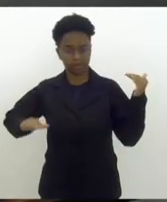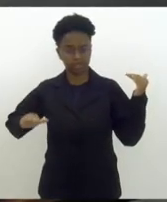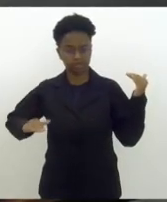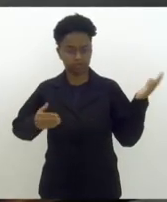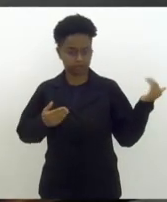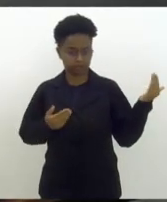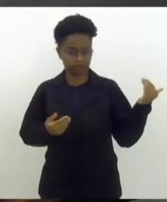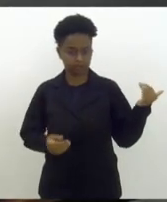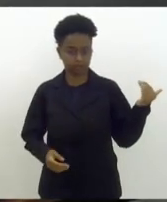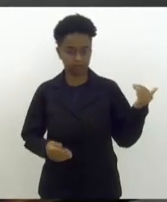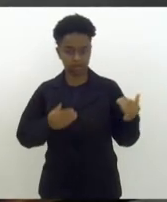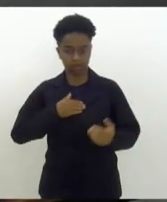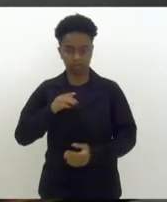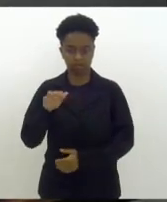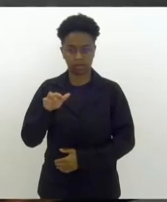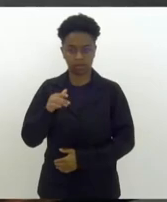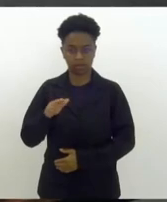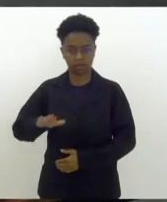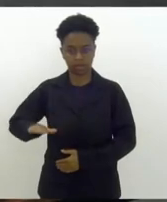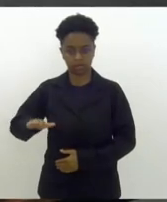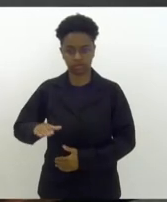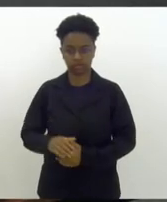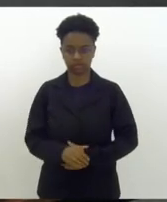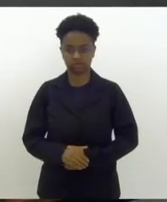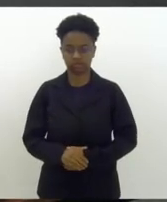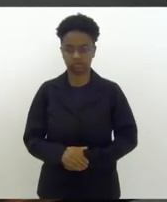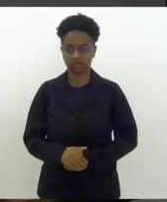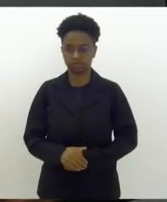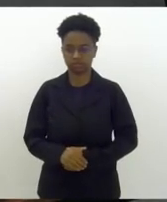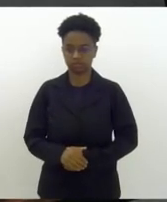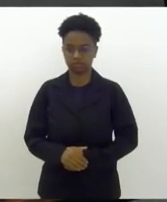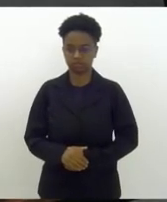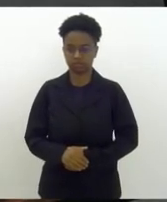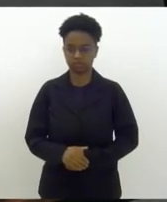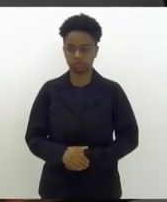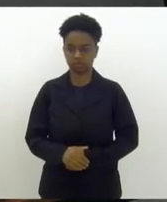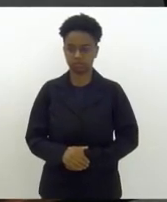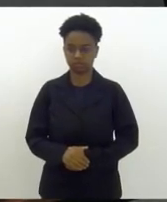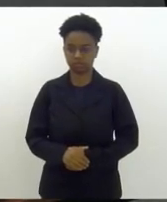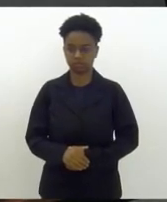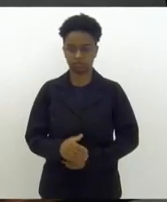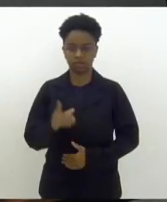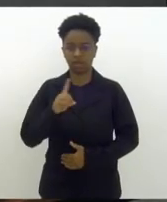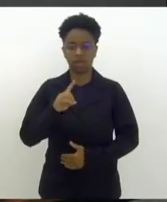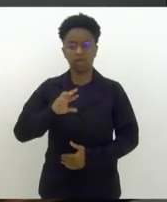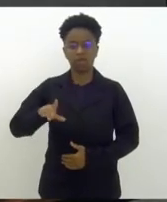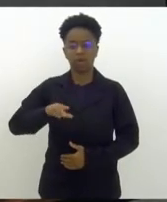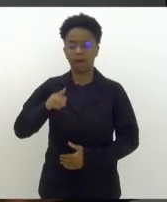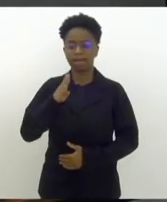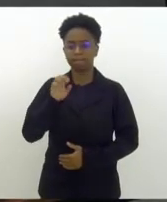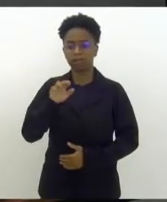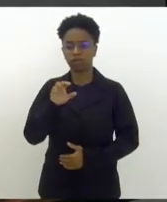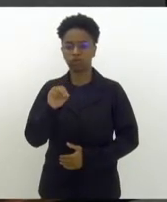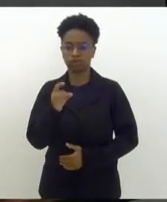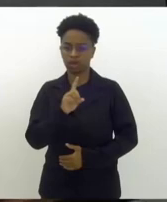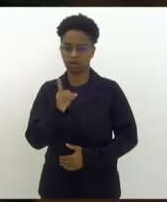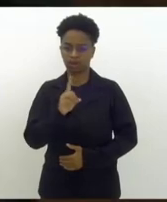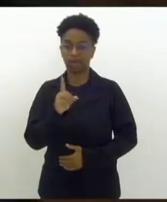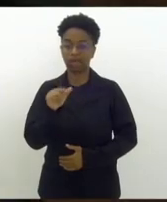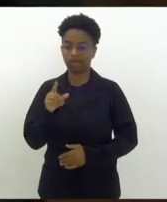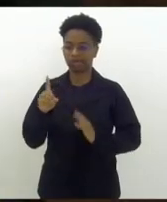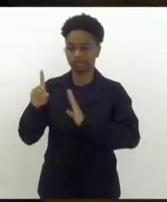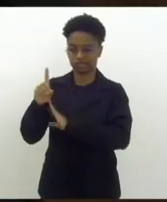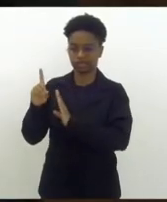desse meu irmão baixinho que veio aqui hoje não o Bruno Gagliasso não hein é o meu Bruno Gagliasso da